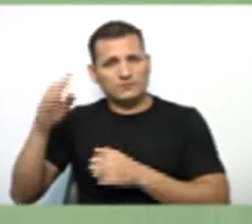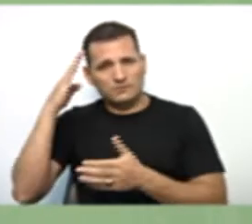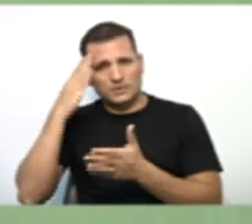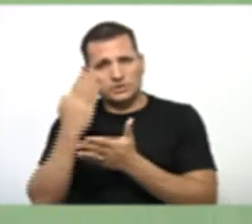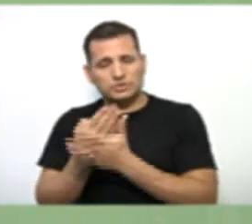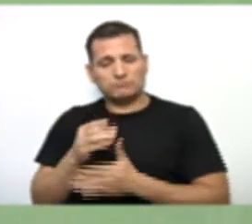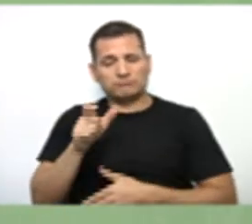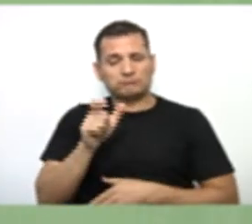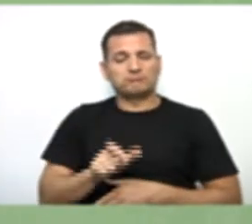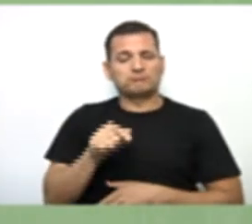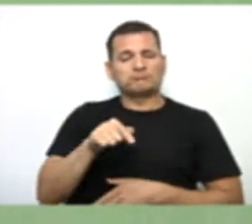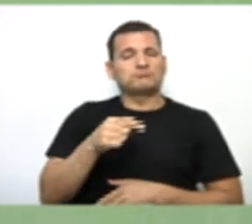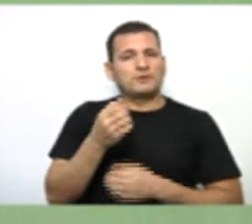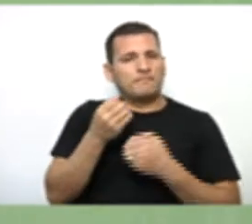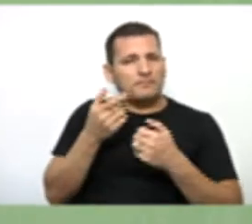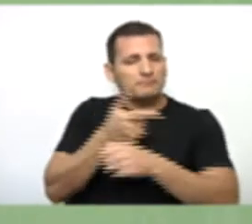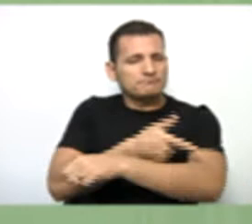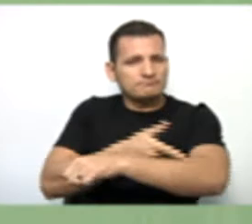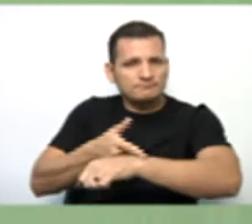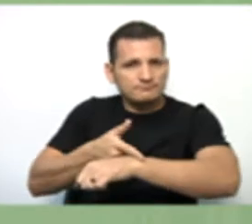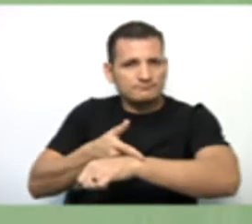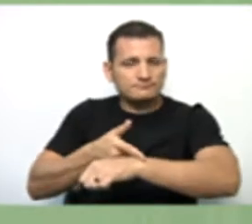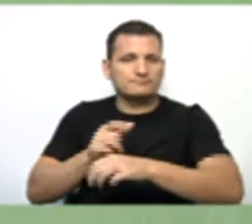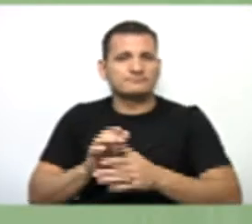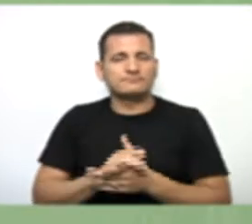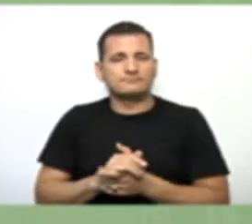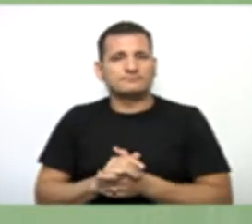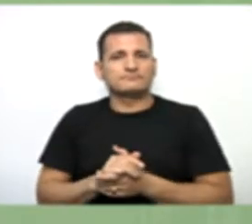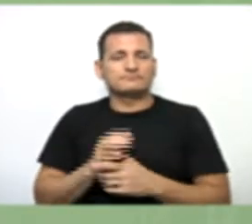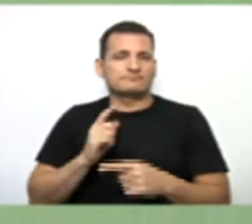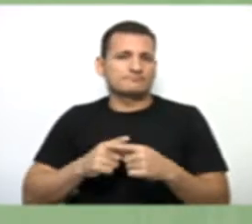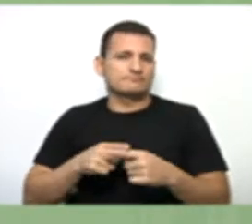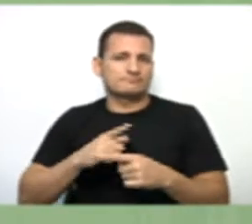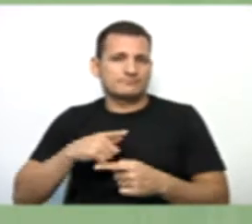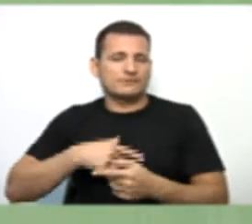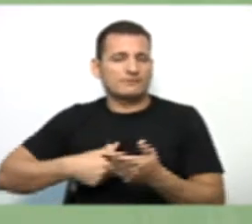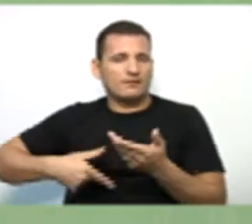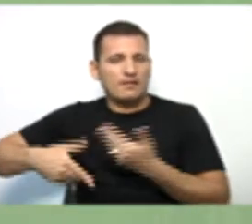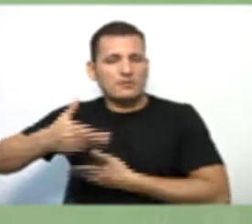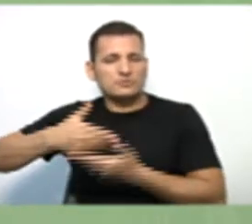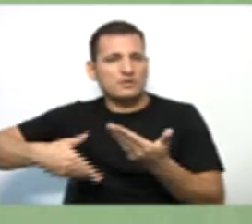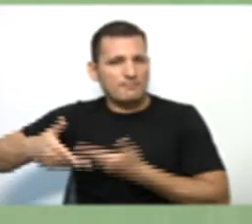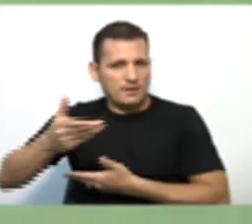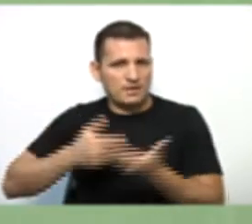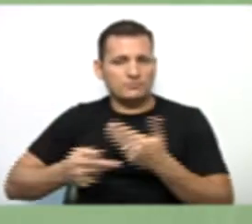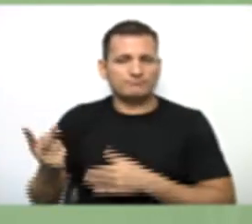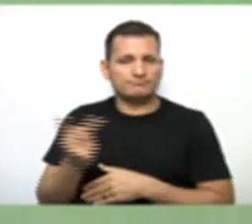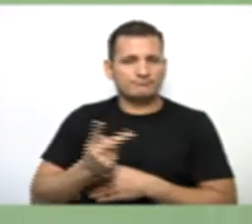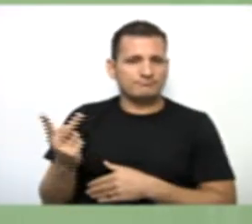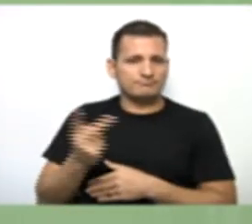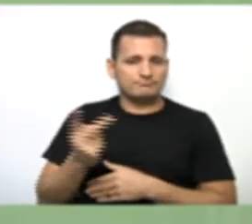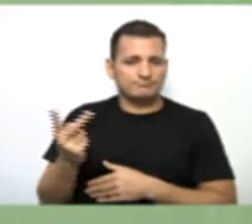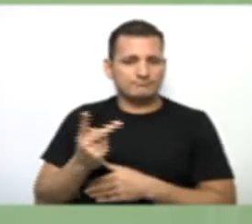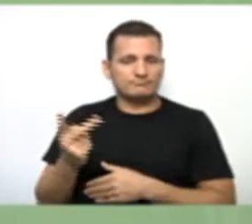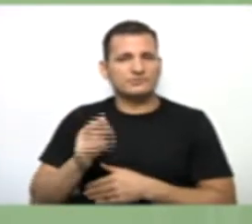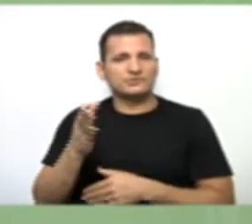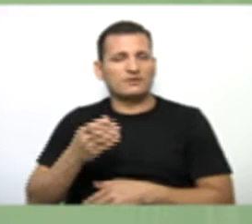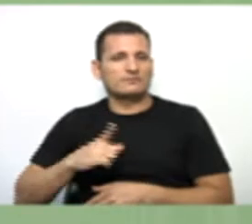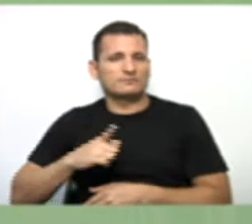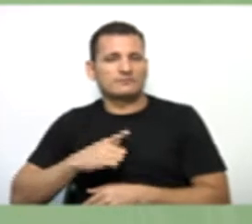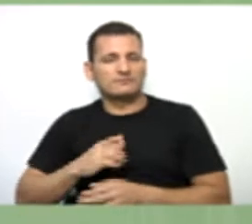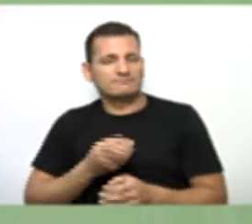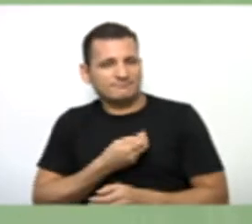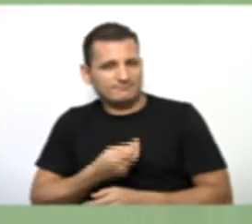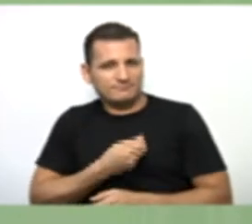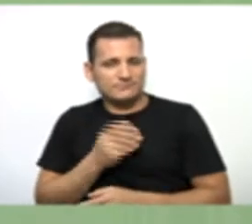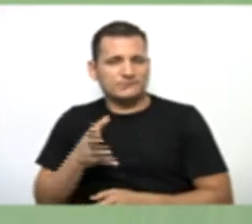do outro, possivelmente por haver um relacionamento entre as partes, já há um convívio,